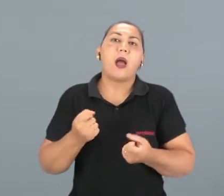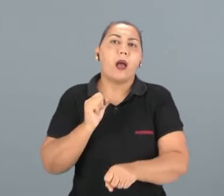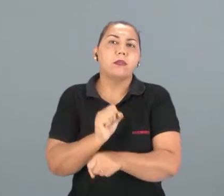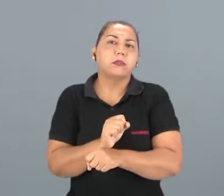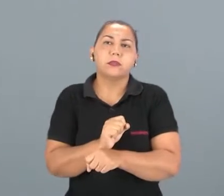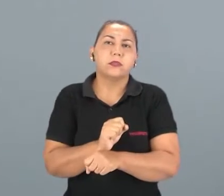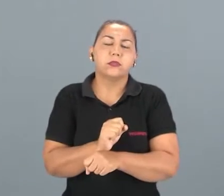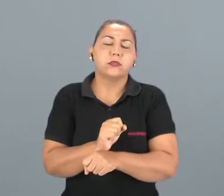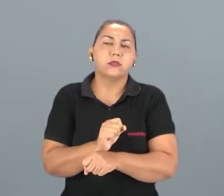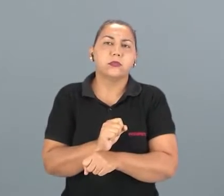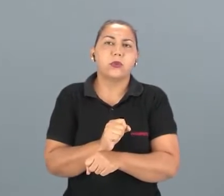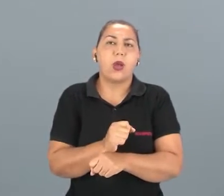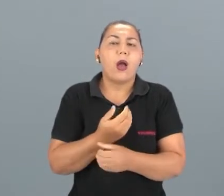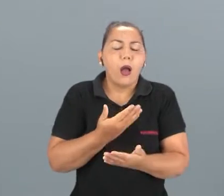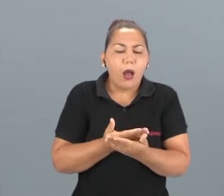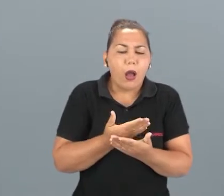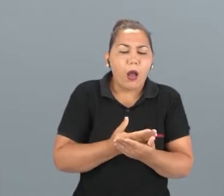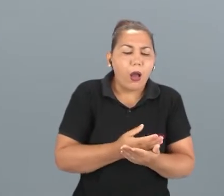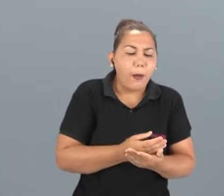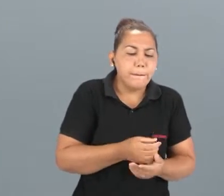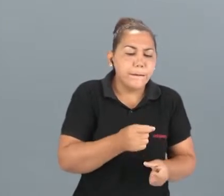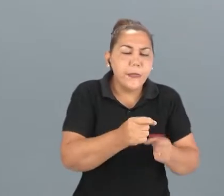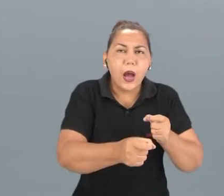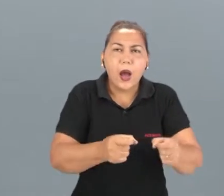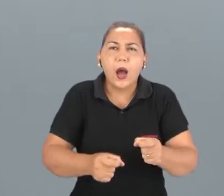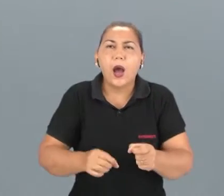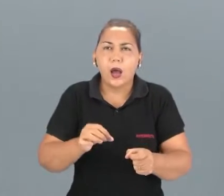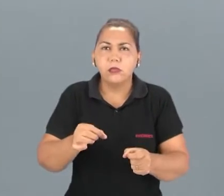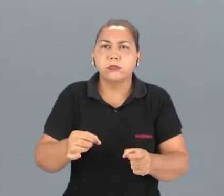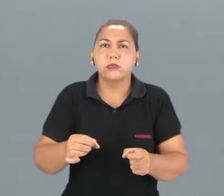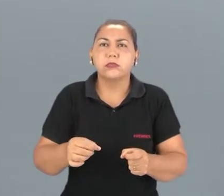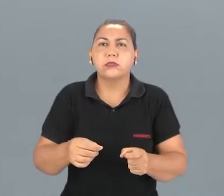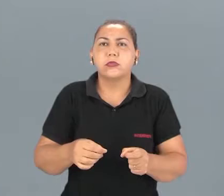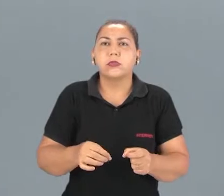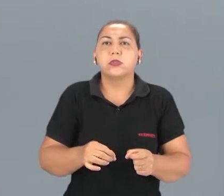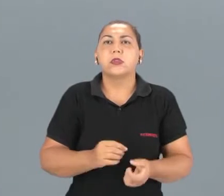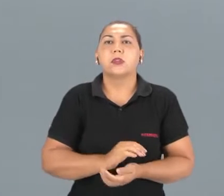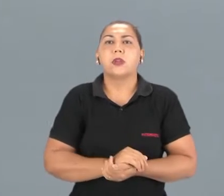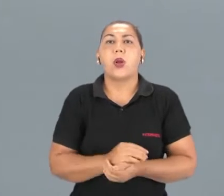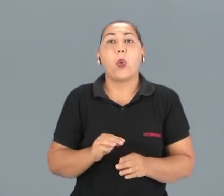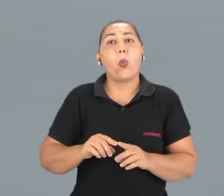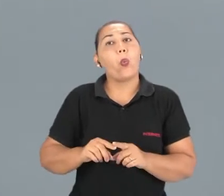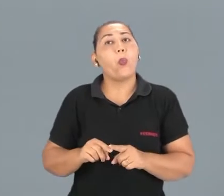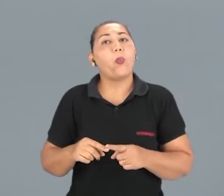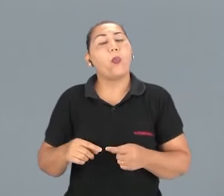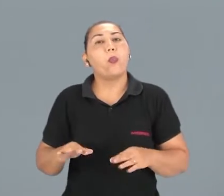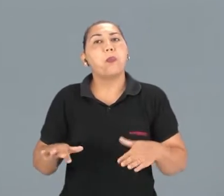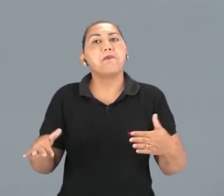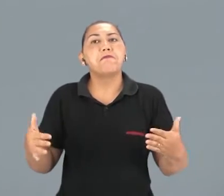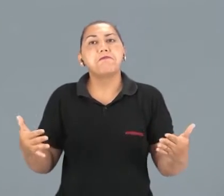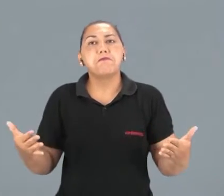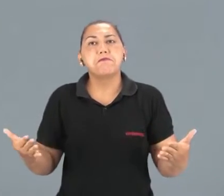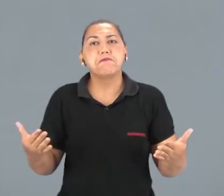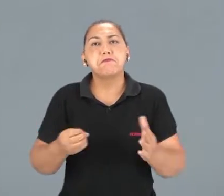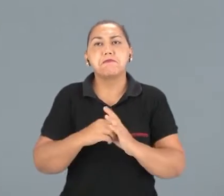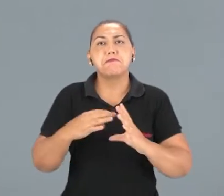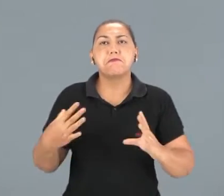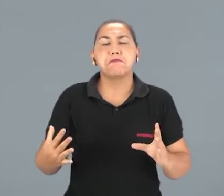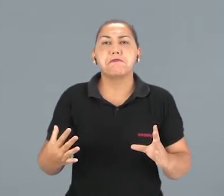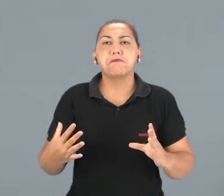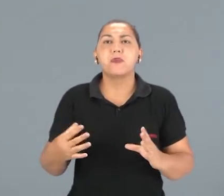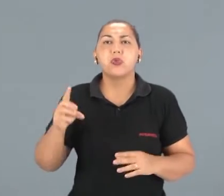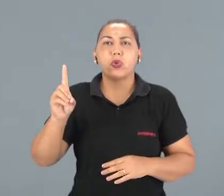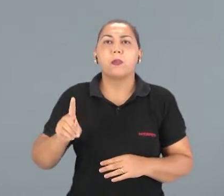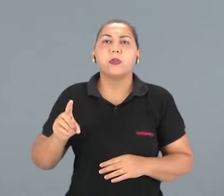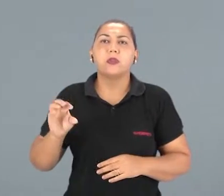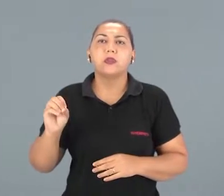trabalhou individualmente cada uma dessas características para entender quais características eram dominantes, quais características eram